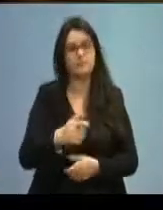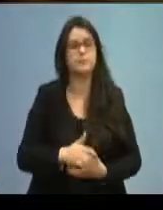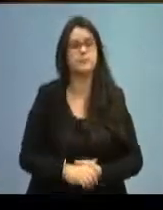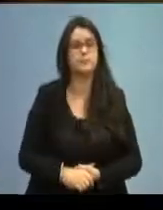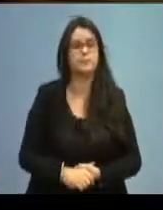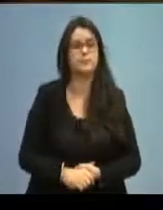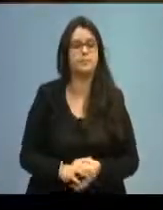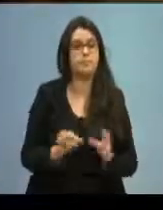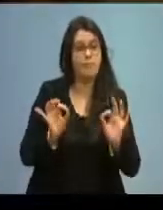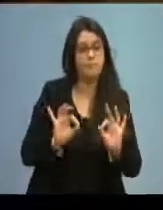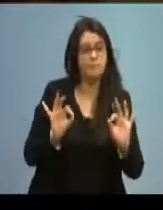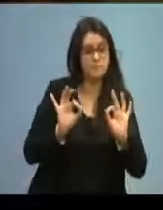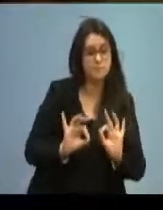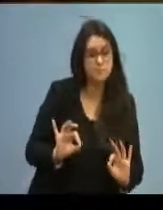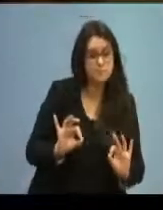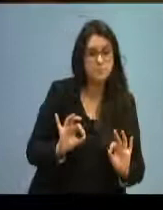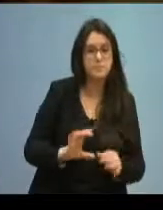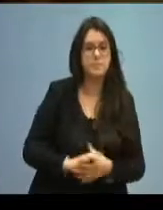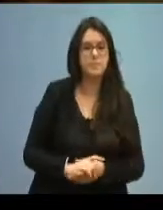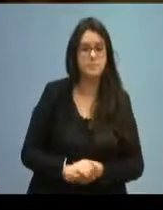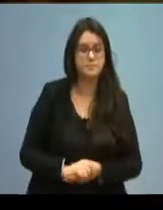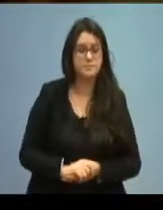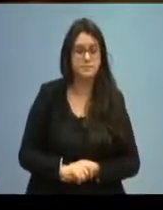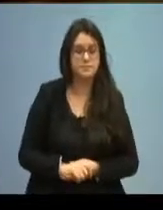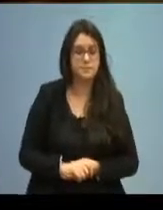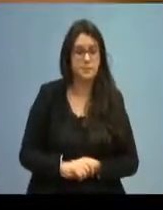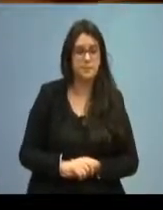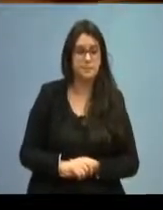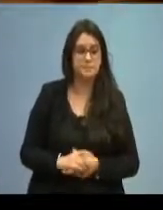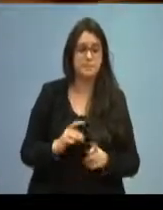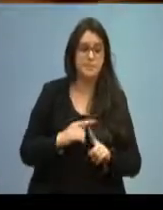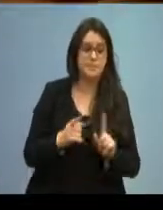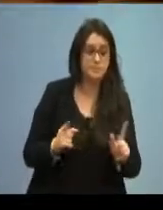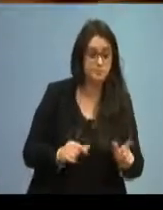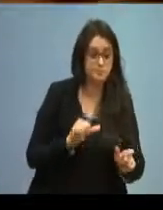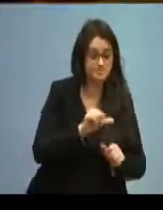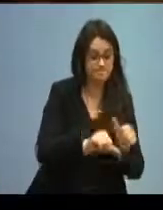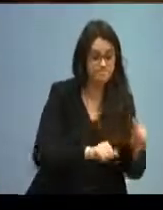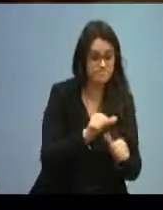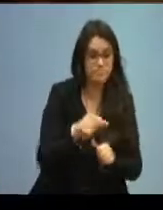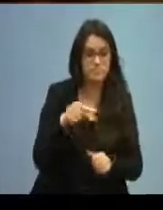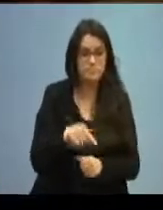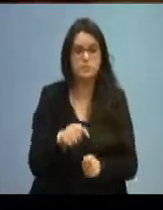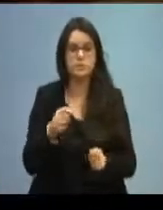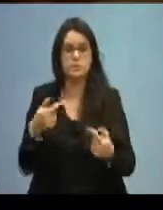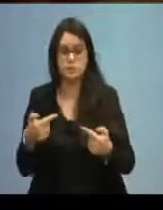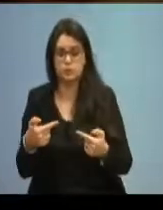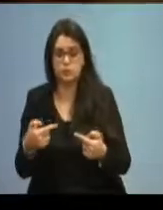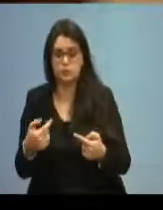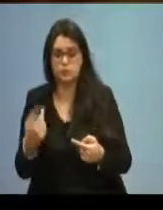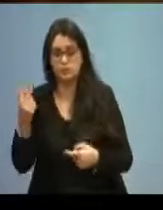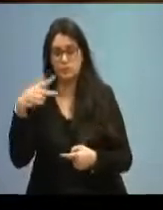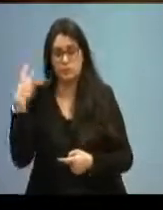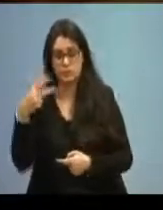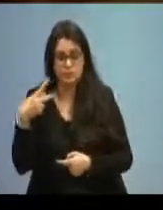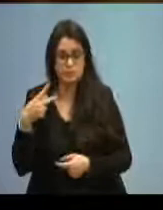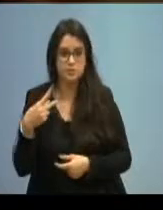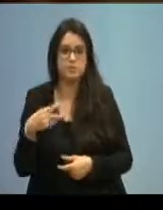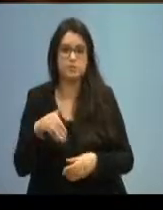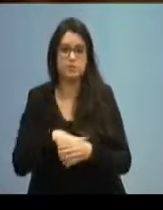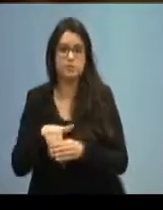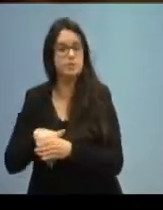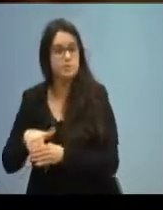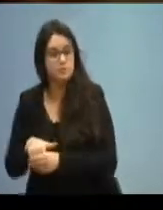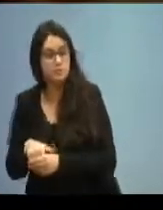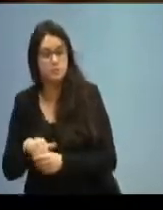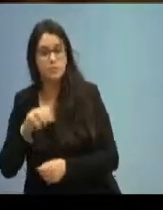adequada. Então, agora, transformar isso em luta política eleitoral, transformar isso